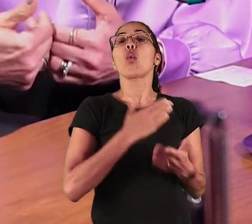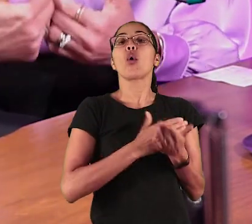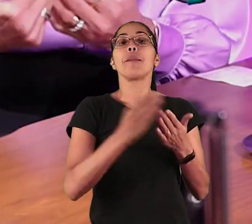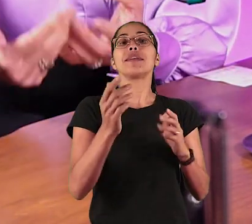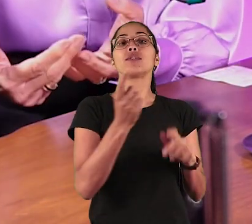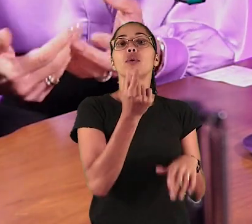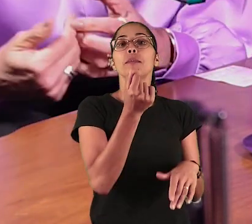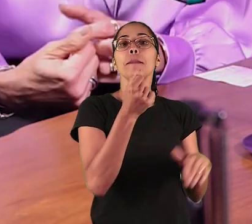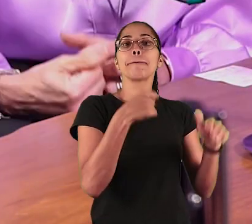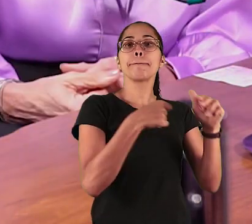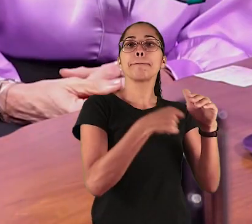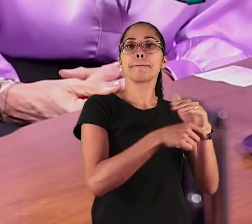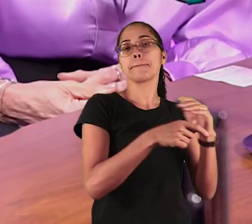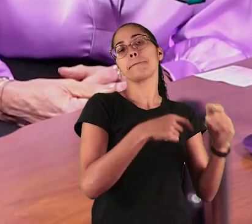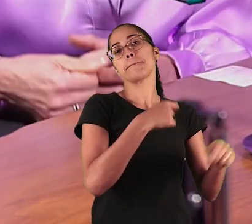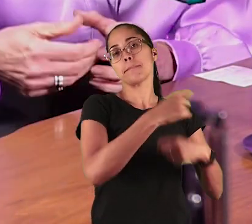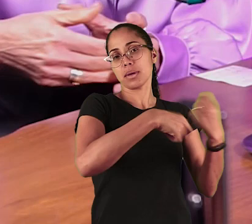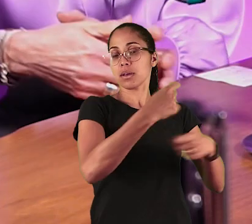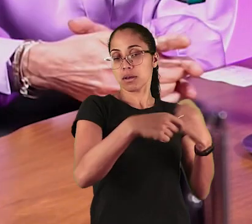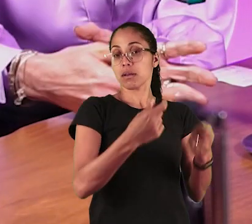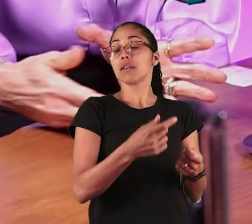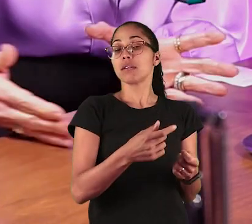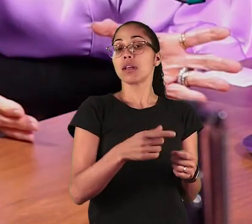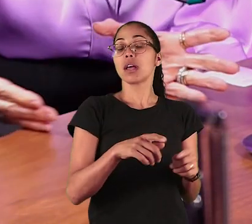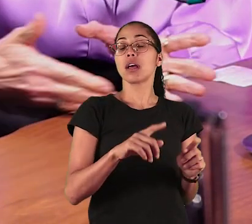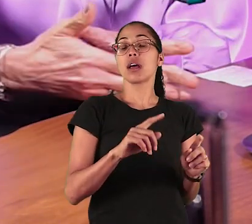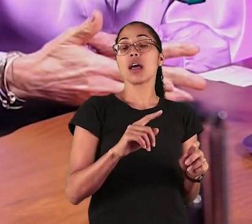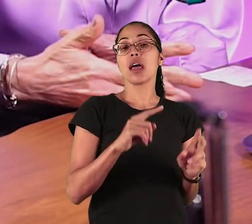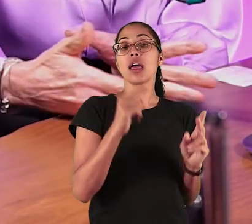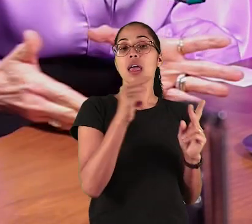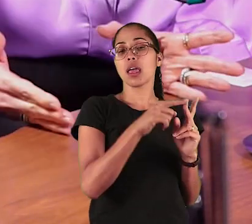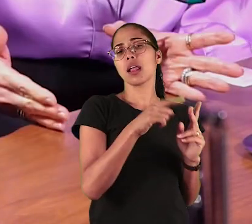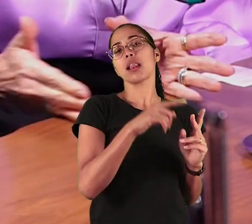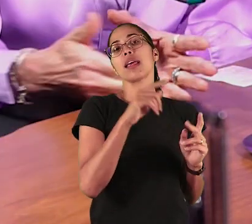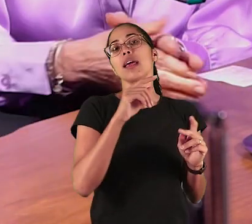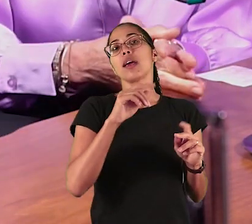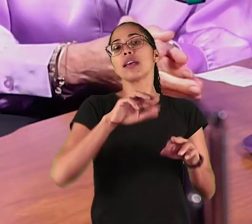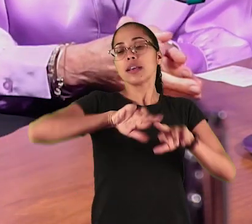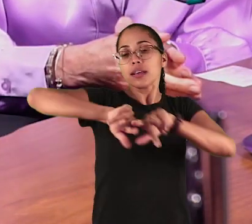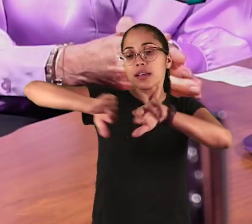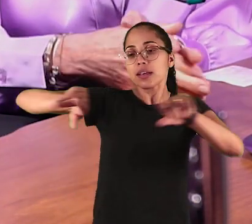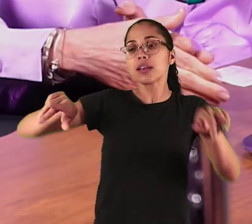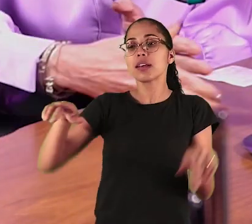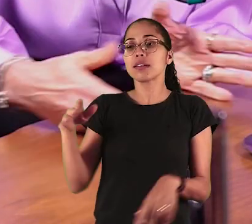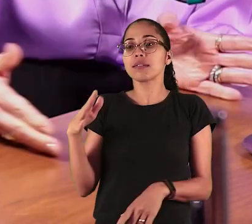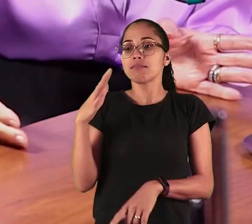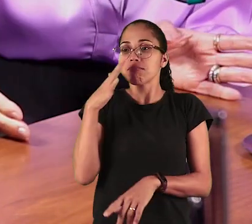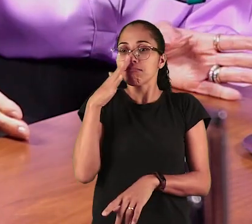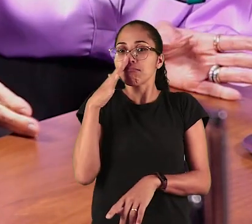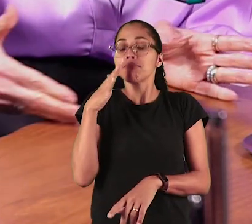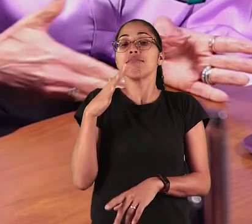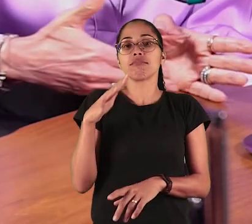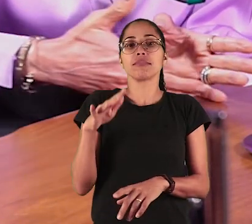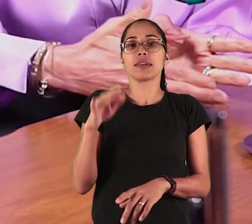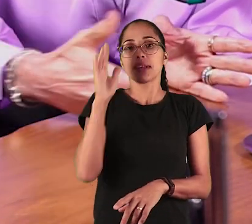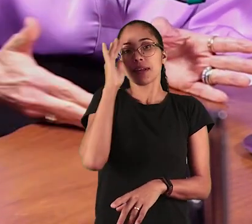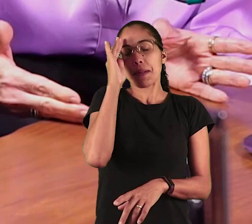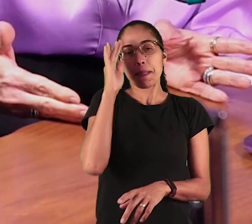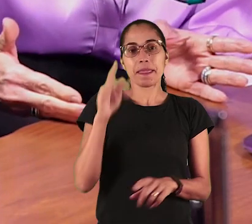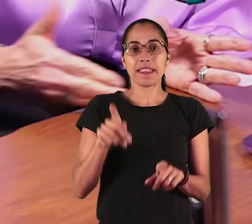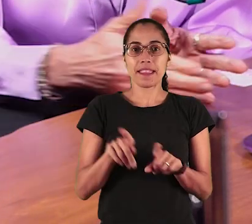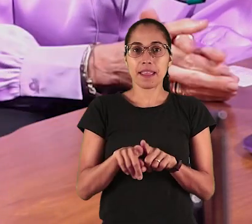igreja da mãe uma inspiração para que Veja a diversidade como algo interessante e